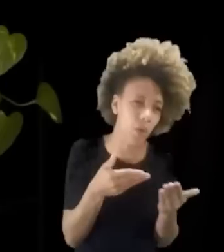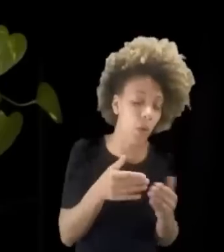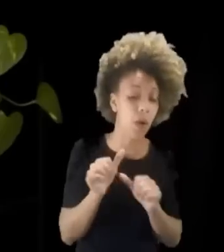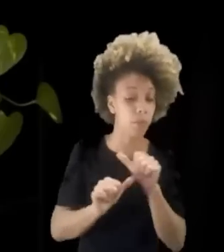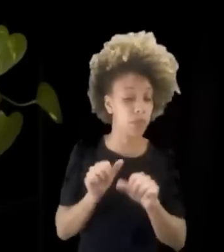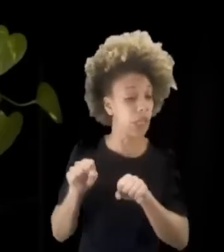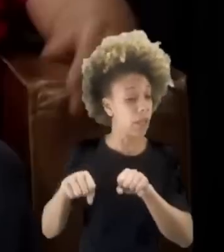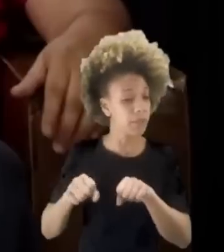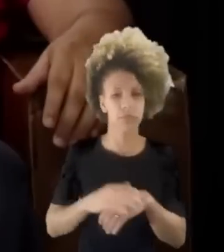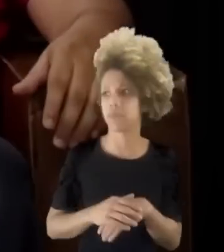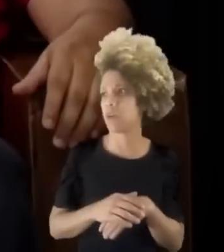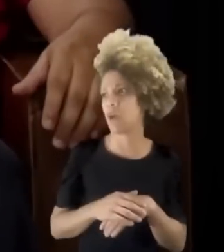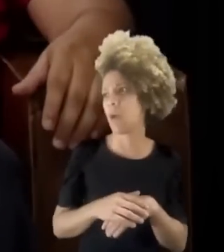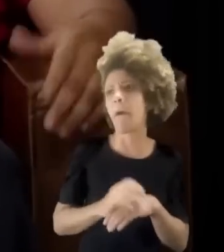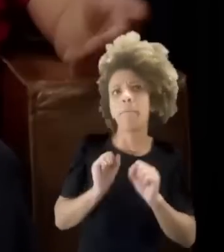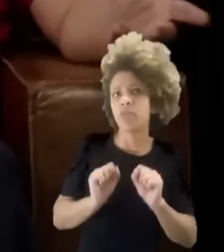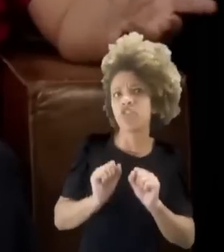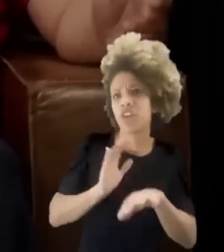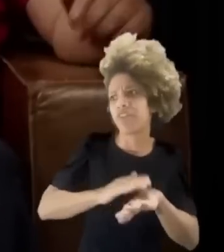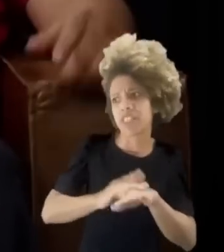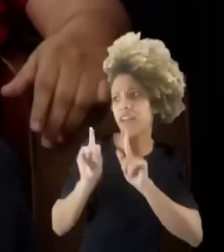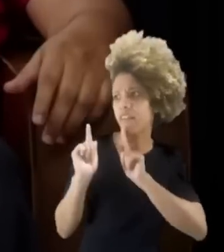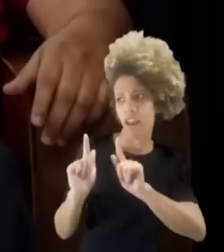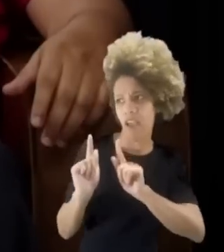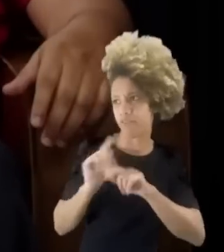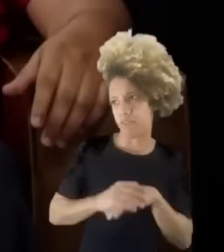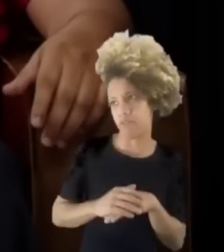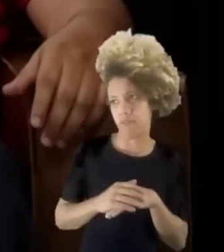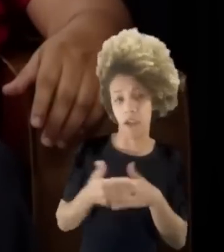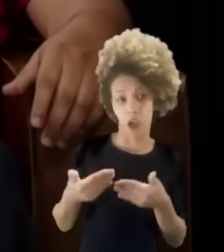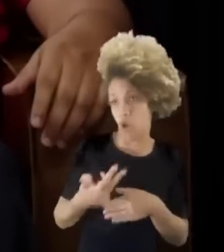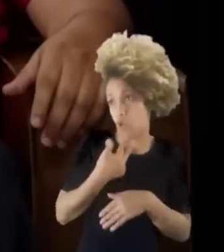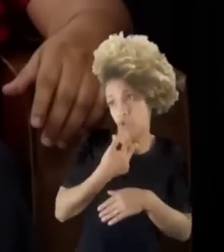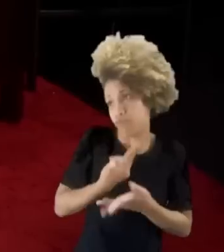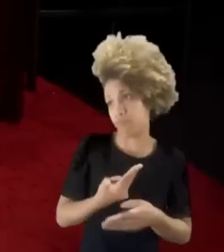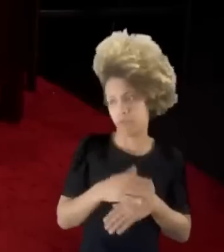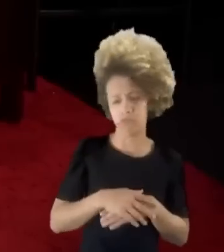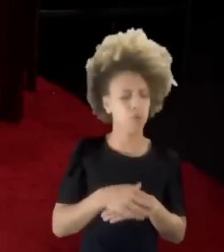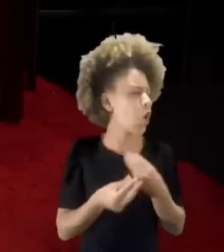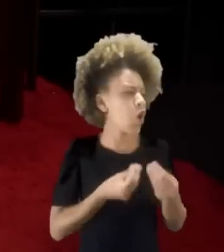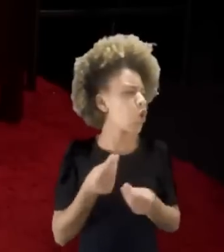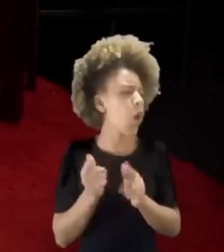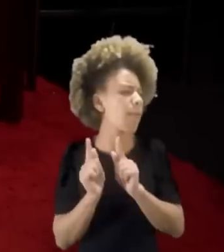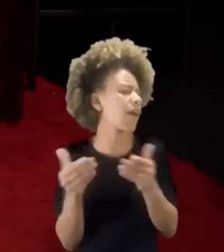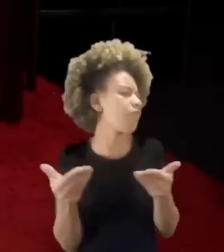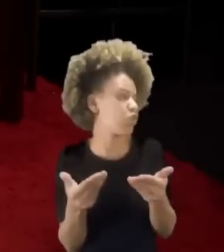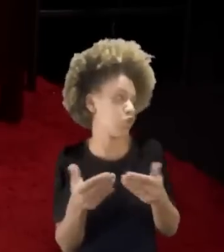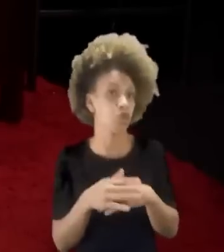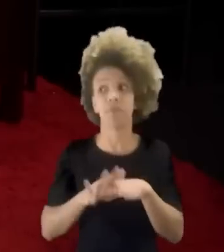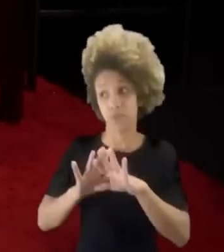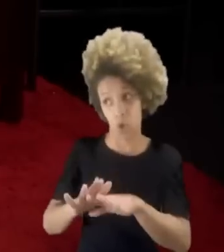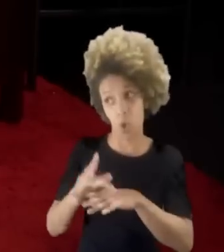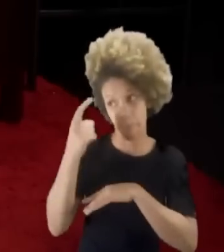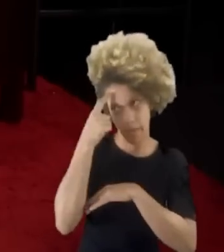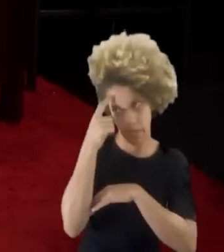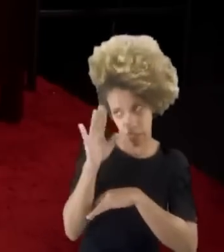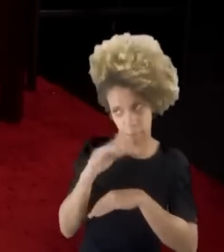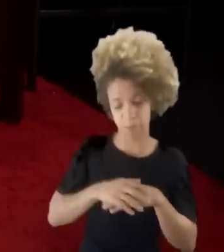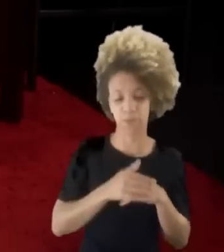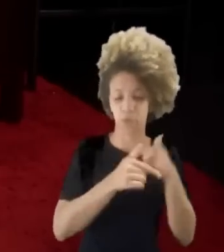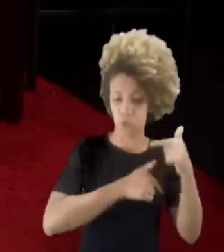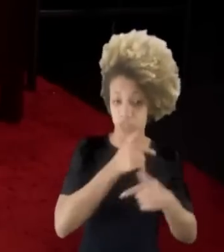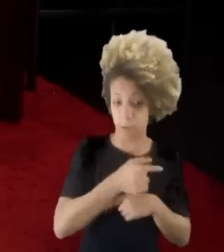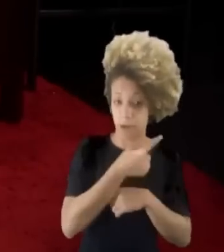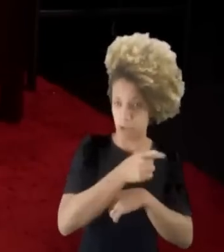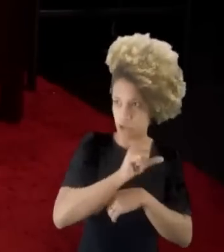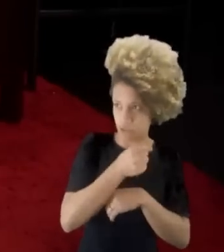com a moto tá comprando você fazer greve Mauricio agora não tem como você fazer greve como é que funciona as greves de hoje ó se você parar para pensar o trabalho